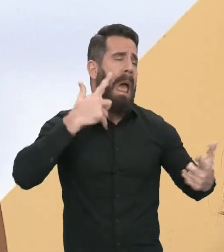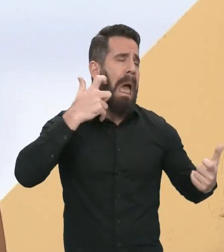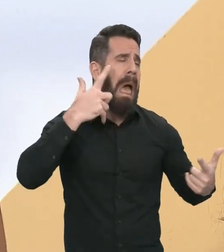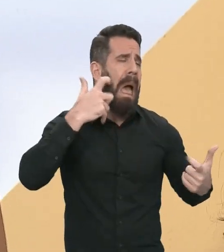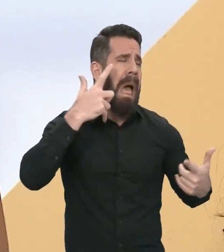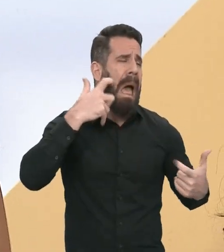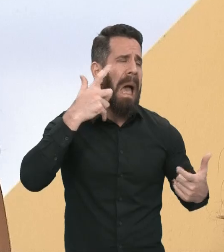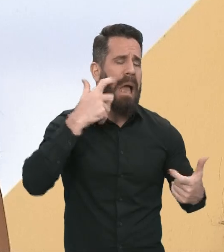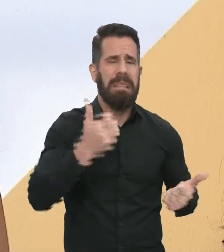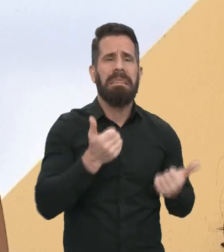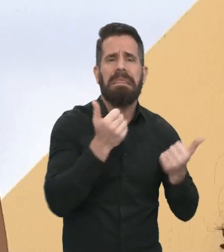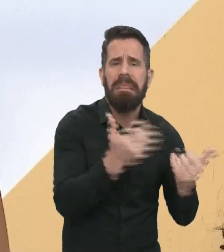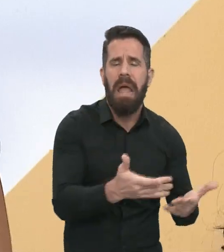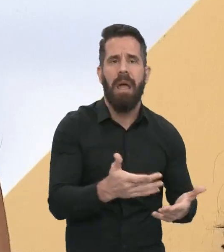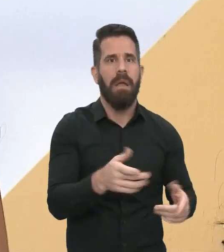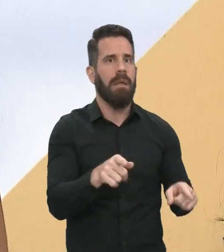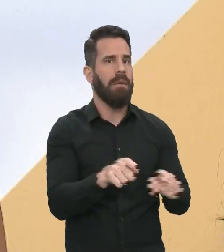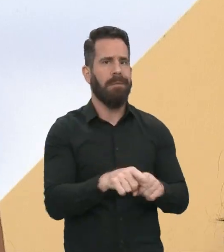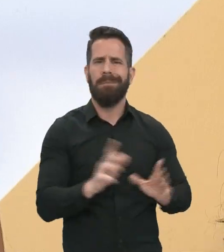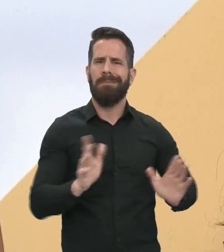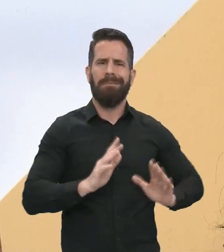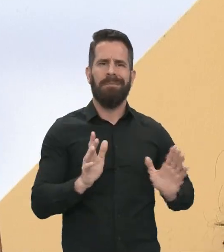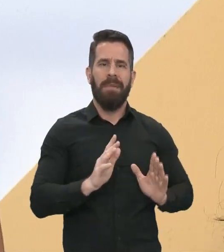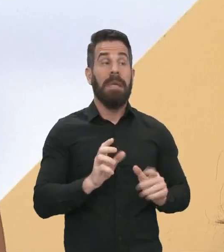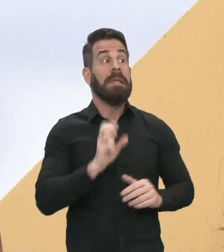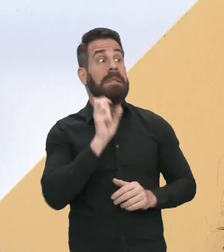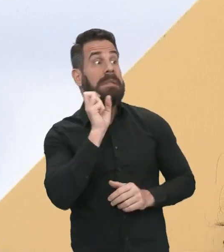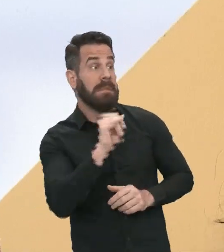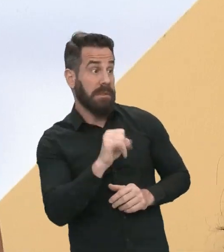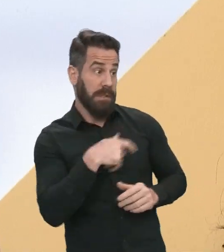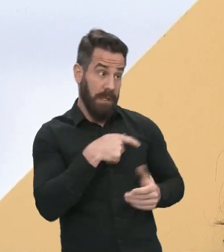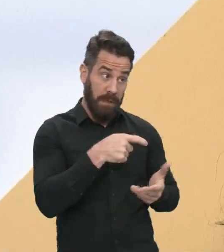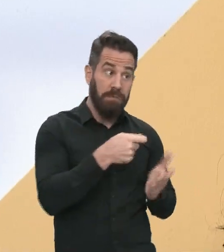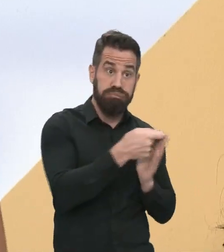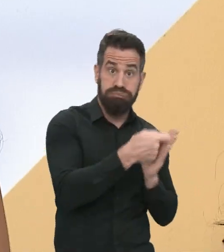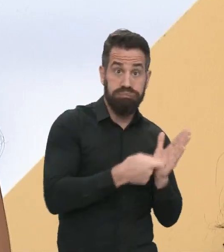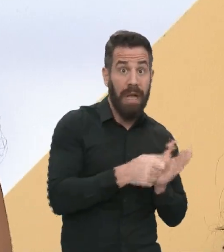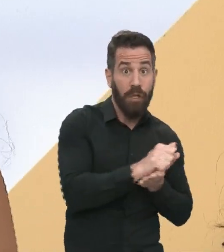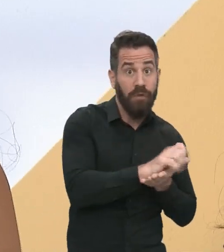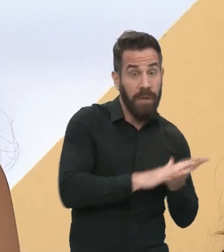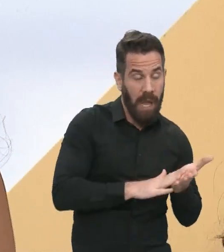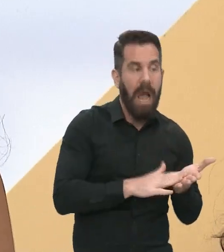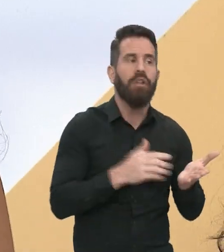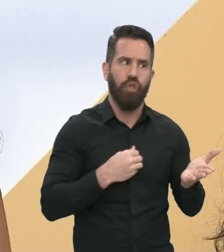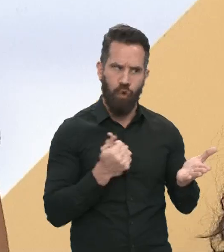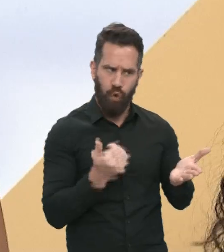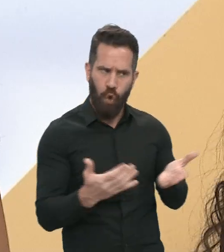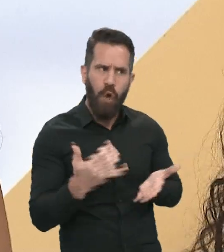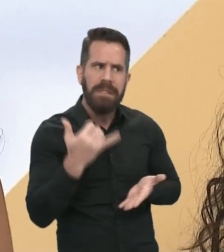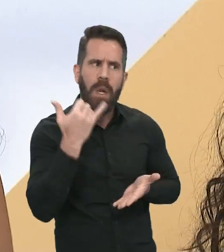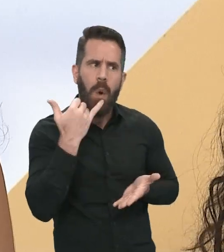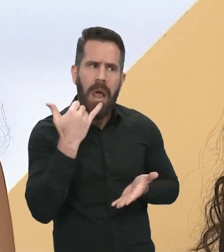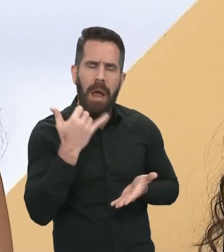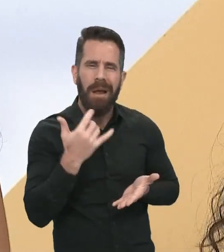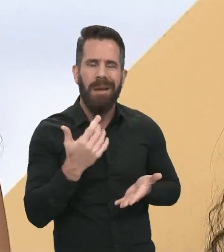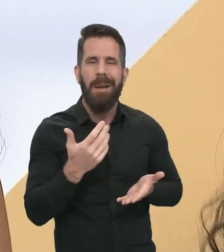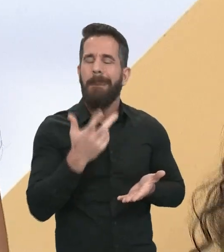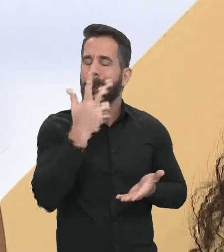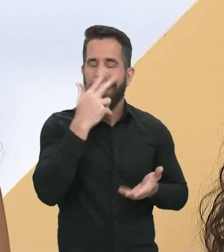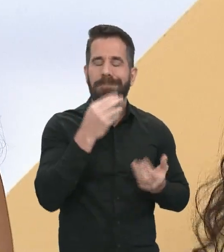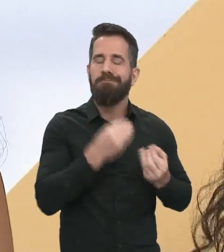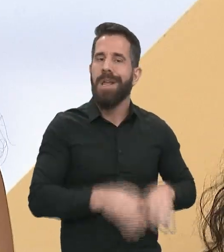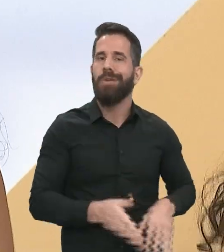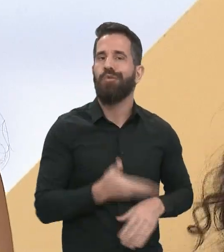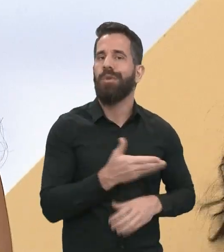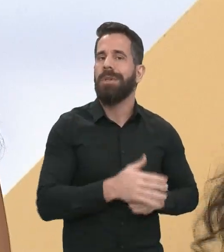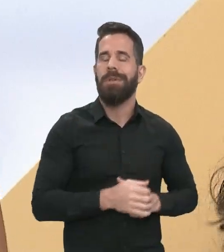tipo de comportamento, tipo, se você fizer o dever de casa, eu vou te dar o celular. Isso pode prejudicar muito. Porque Essas a criança... trocas, então, não